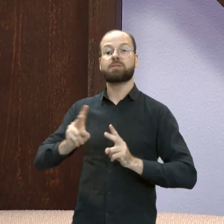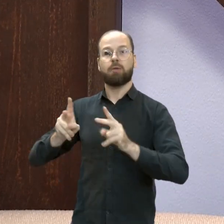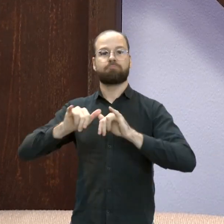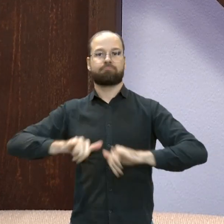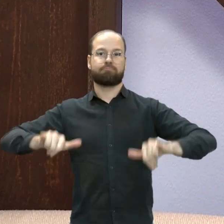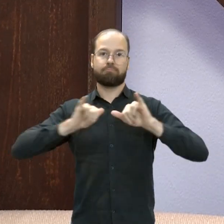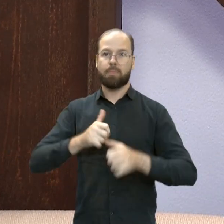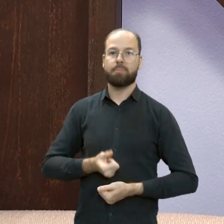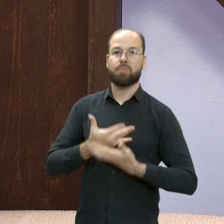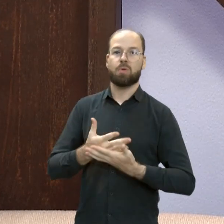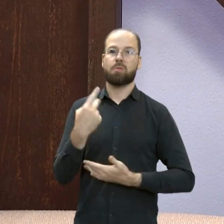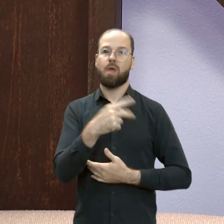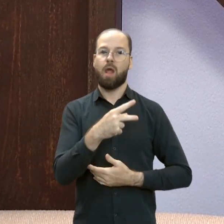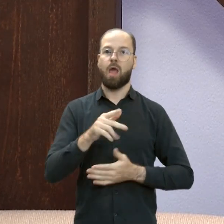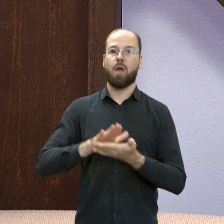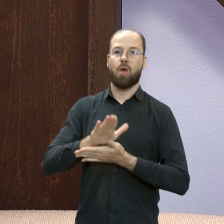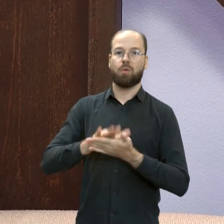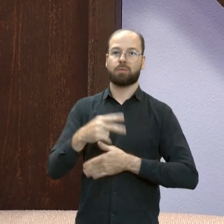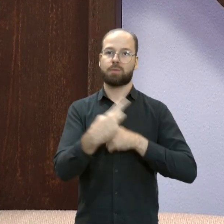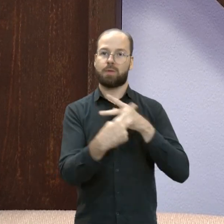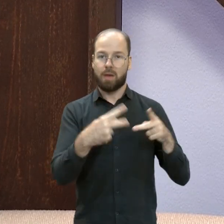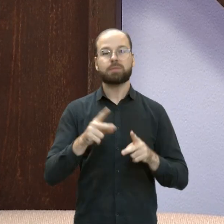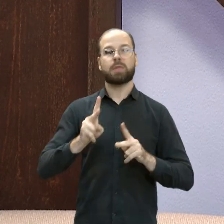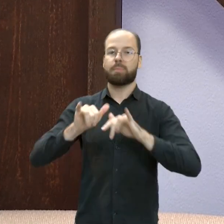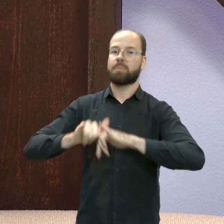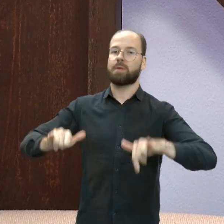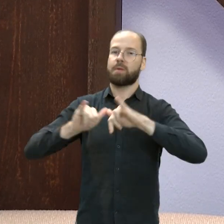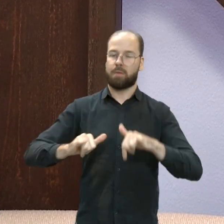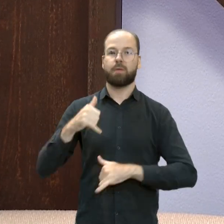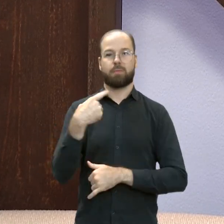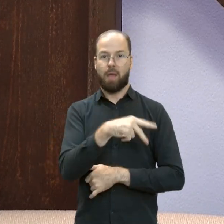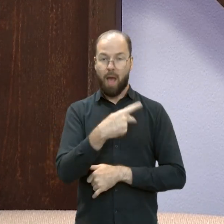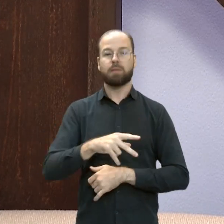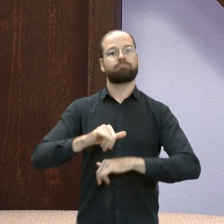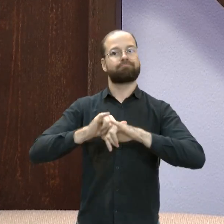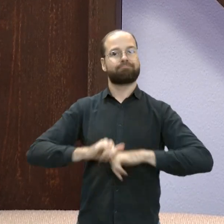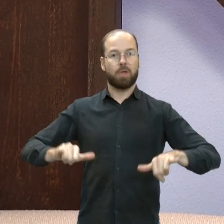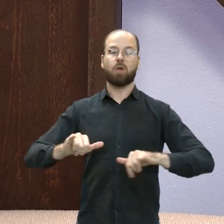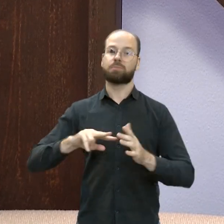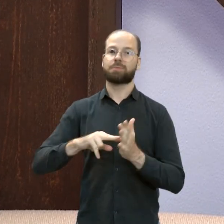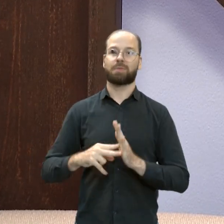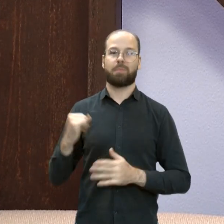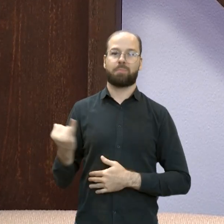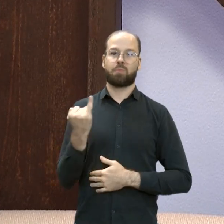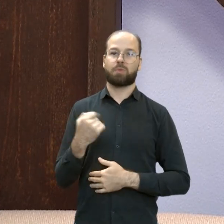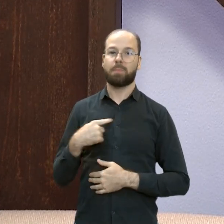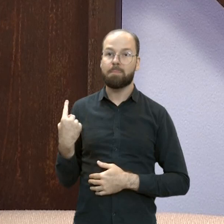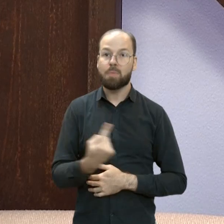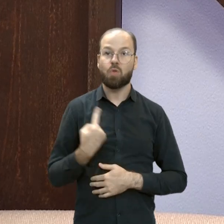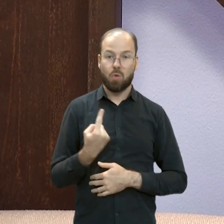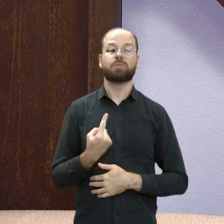Então, quanto mais a gente falar sobre a Leodegária, trazer ela para a cena, é importante para a gente, né? É importante para